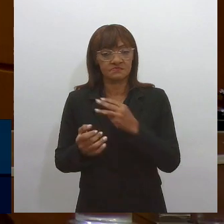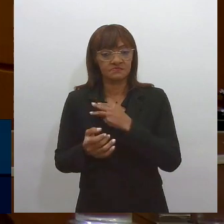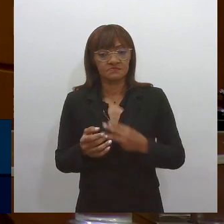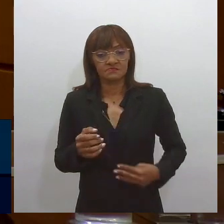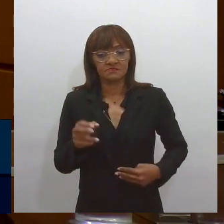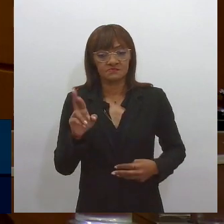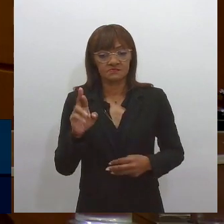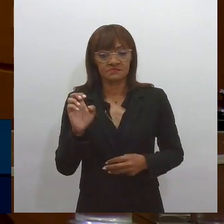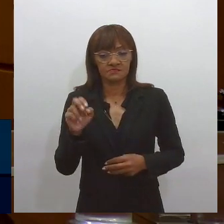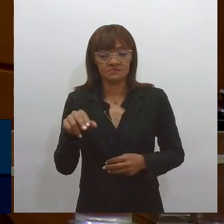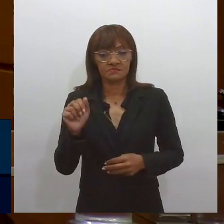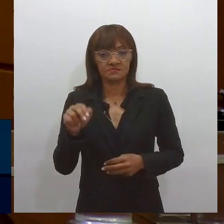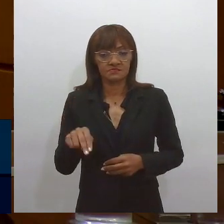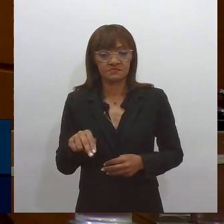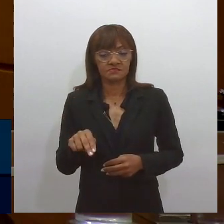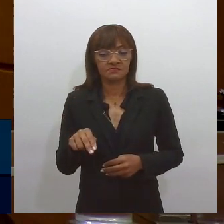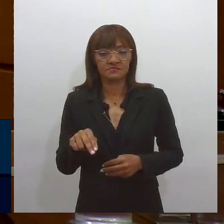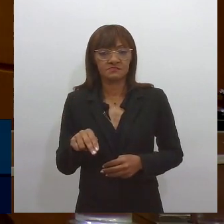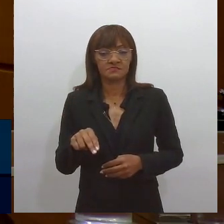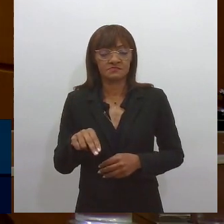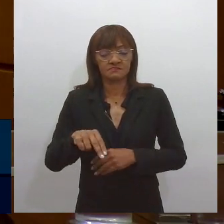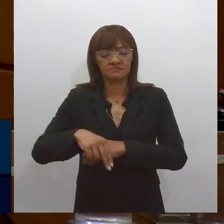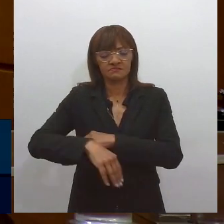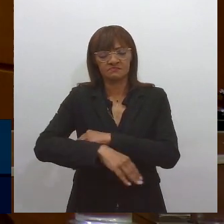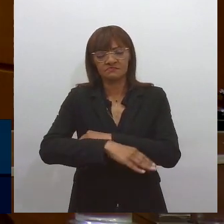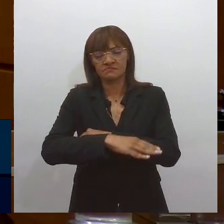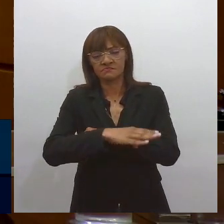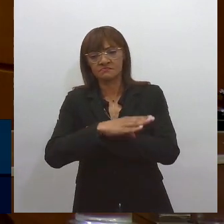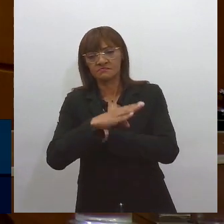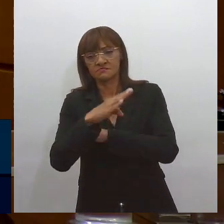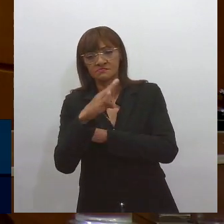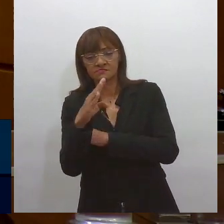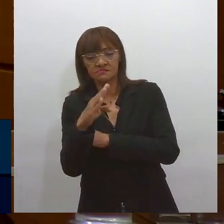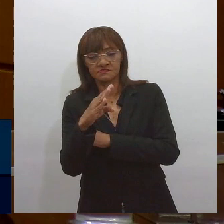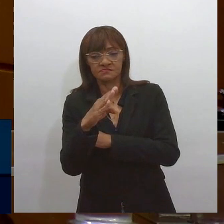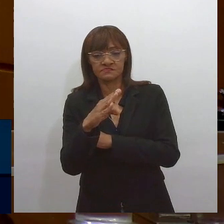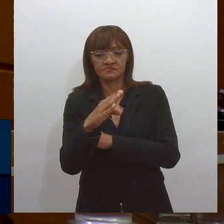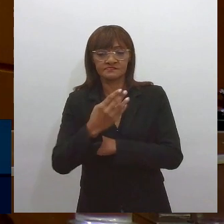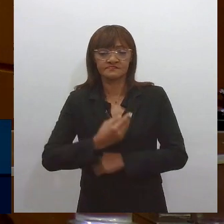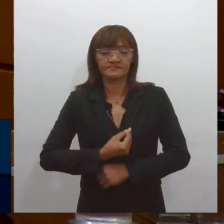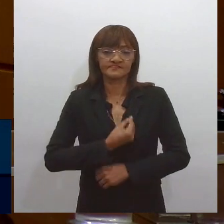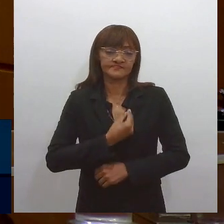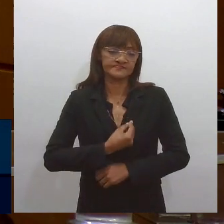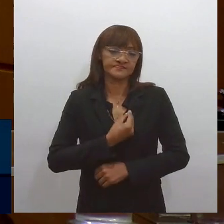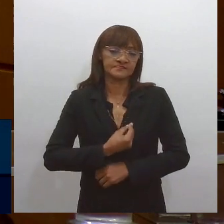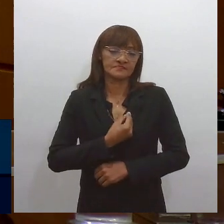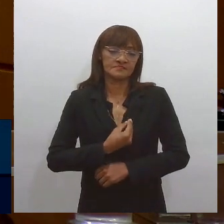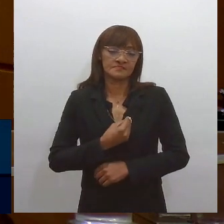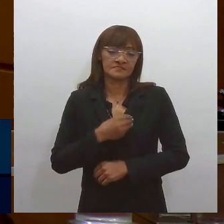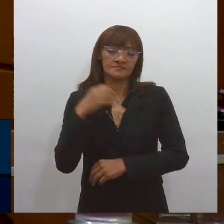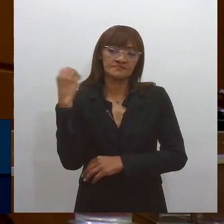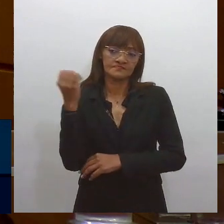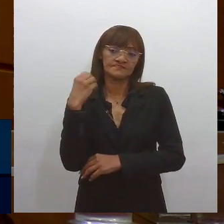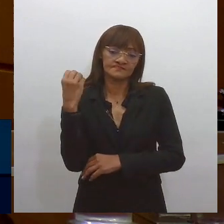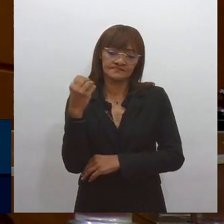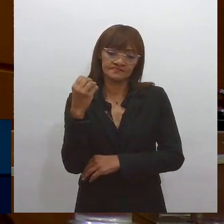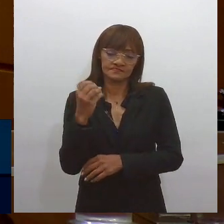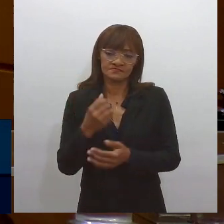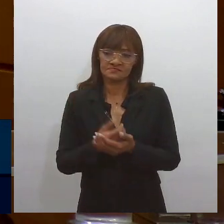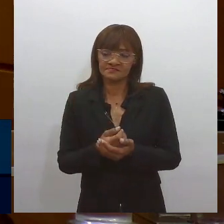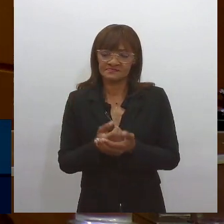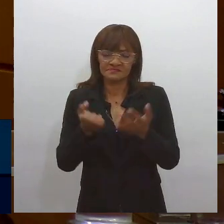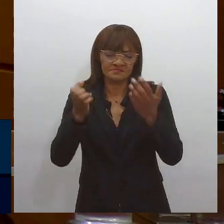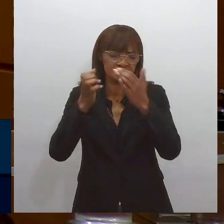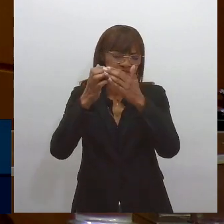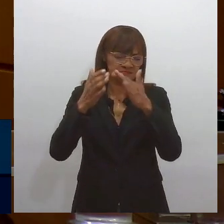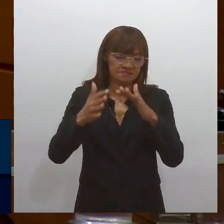já algum tempo lá no Estado do Rio Grande do Sul por conta dessa Catástrofe e alguém